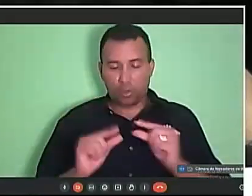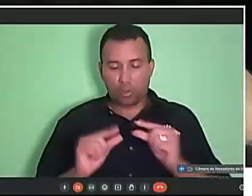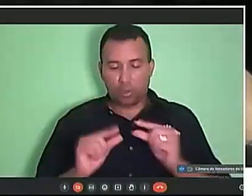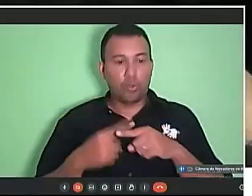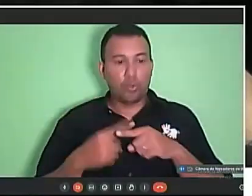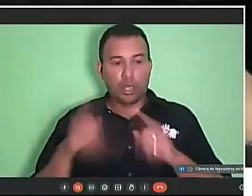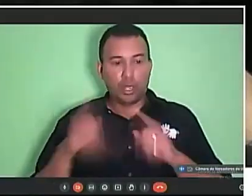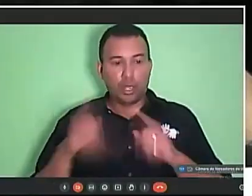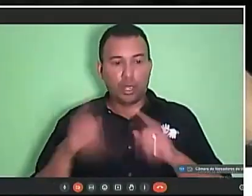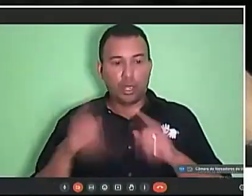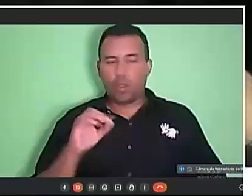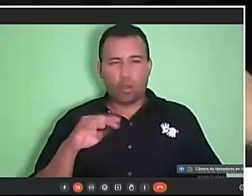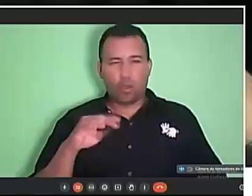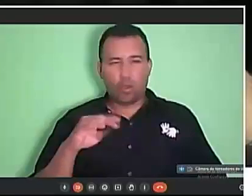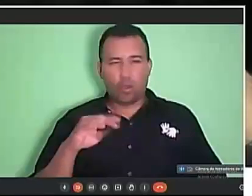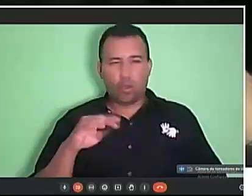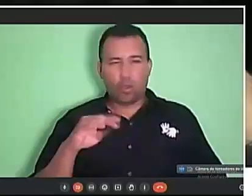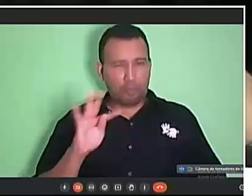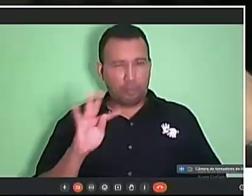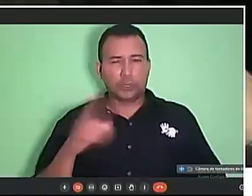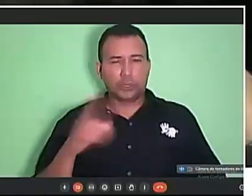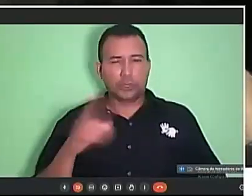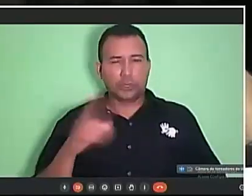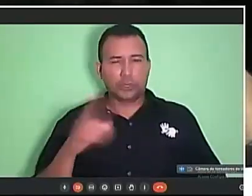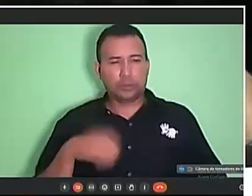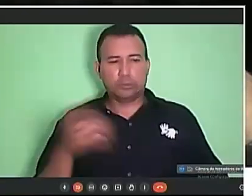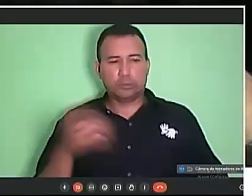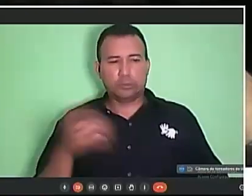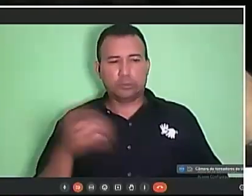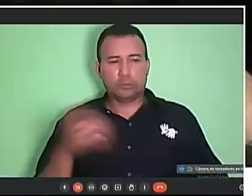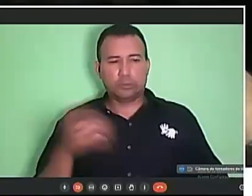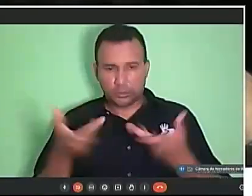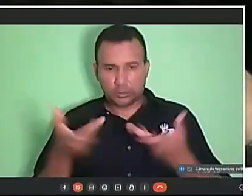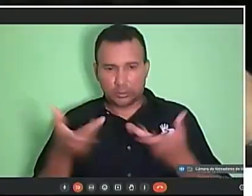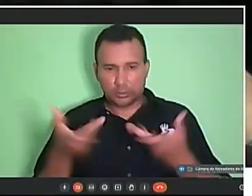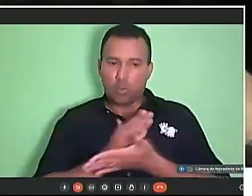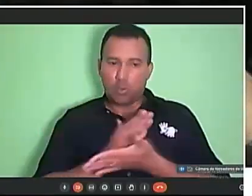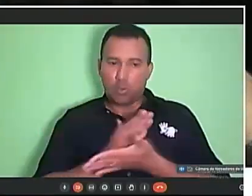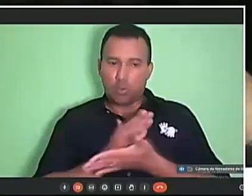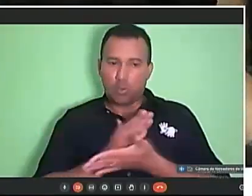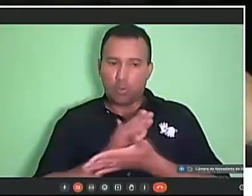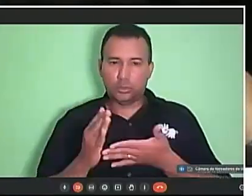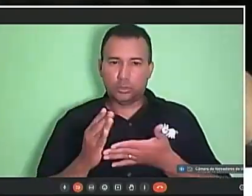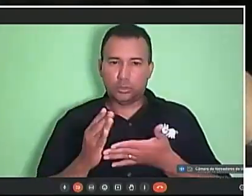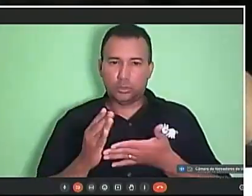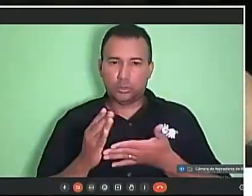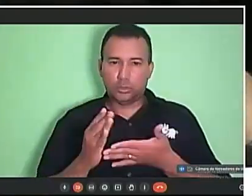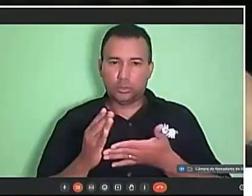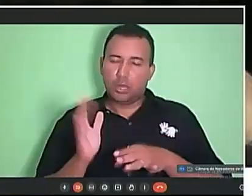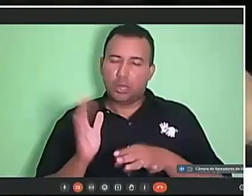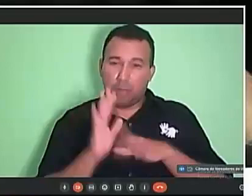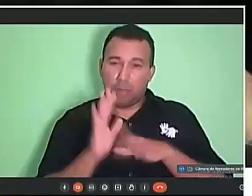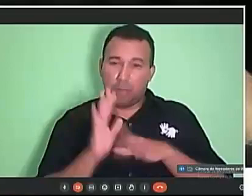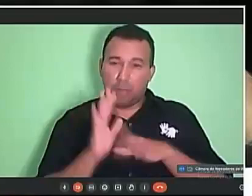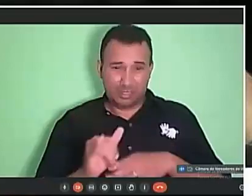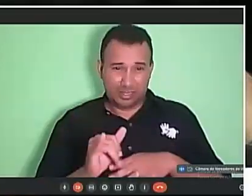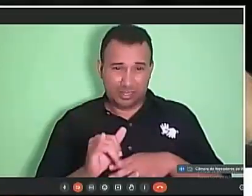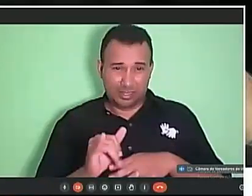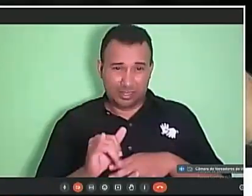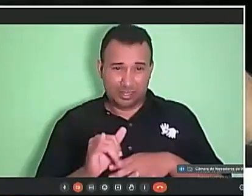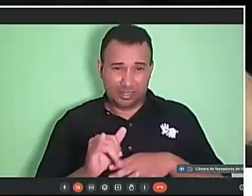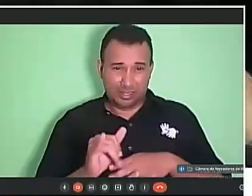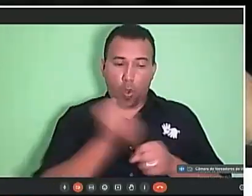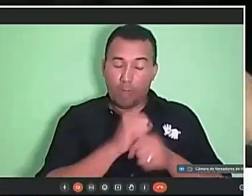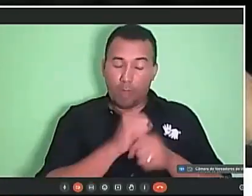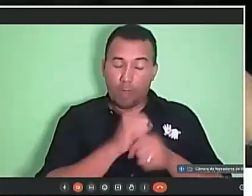alguma capacidade de realizar algumas intervenções, né, mas para uma obra de maior vulto teria que ser utilizado